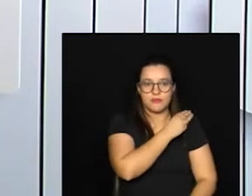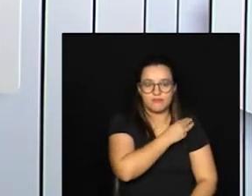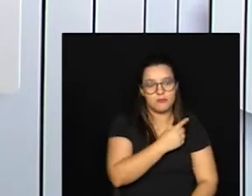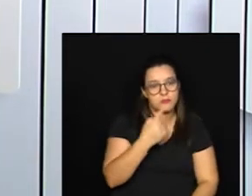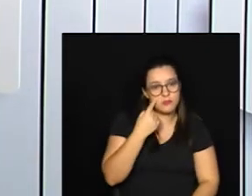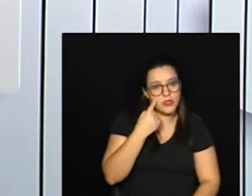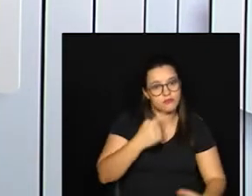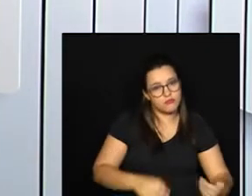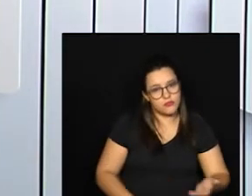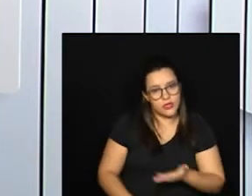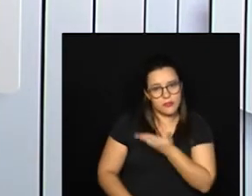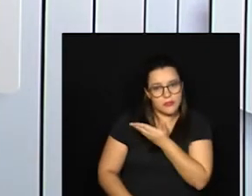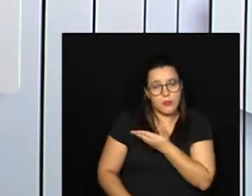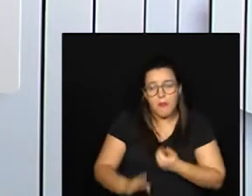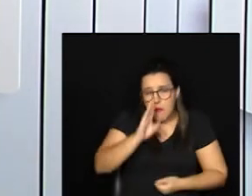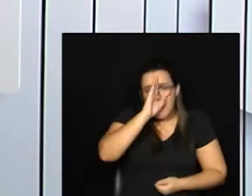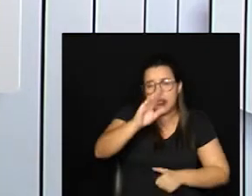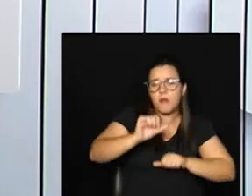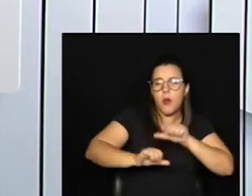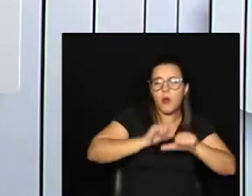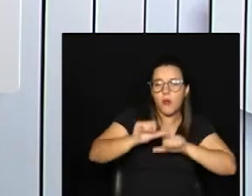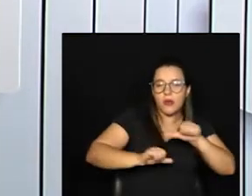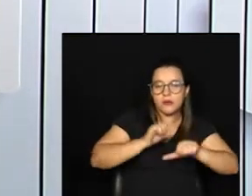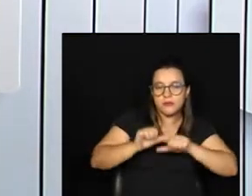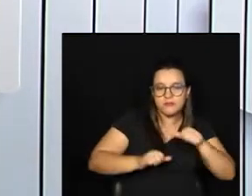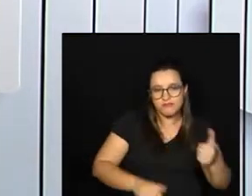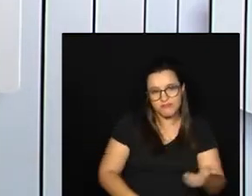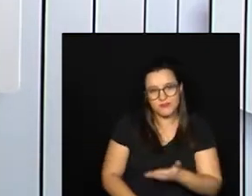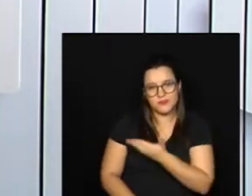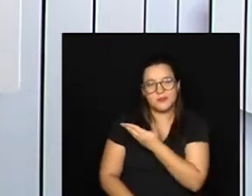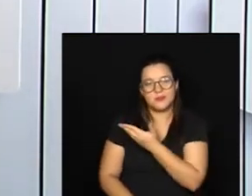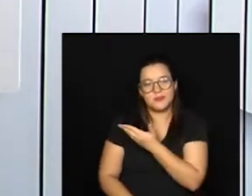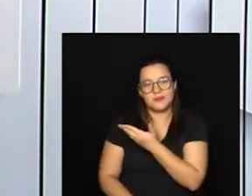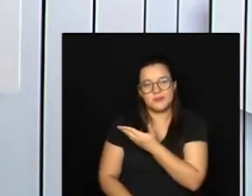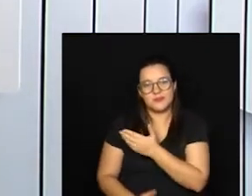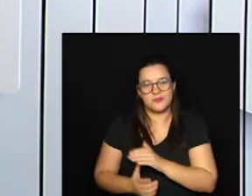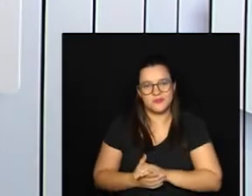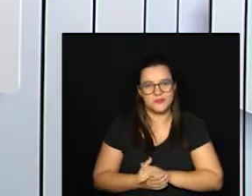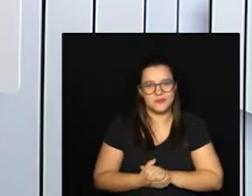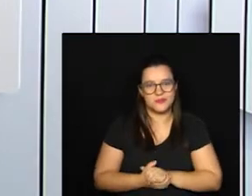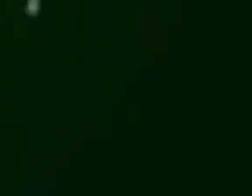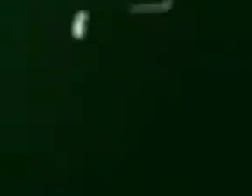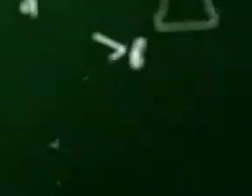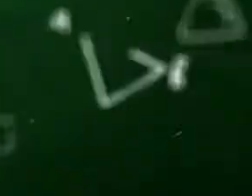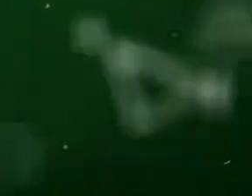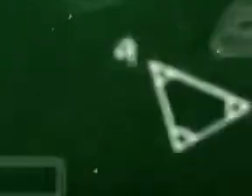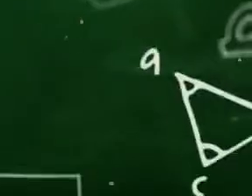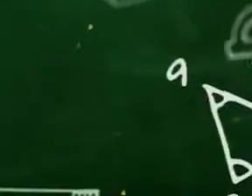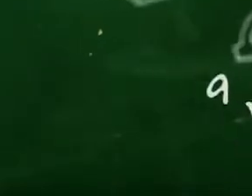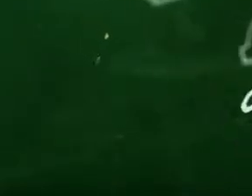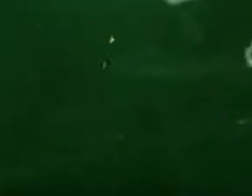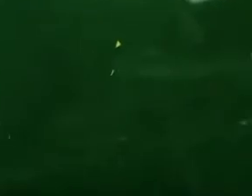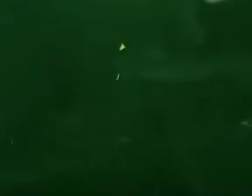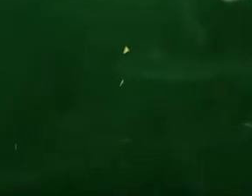Confira quais são as principais mudanças agora no quadro De Olho na Educação.